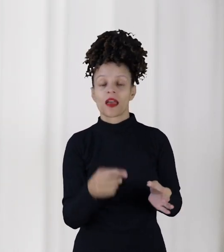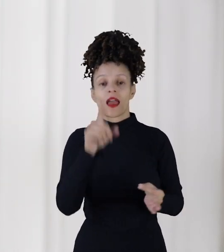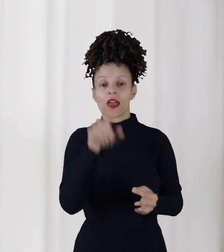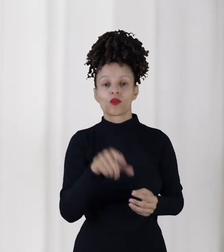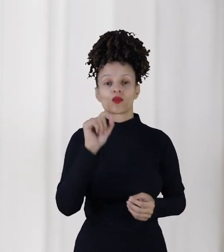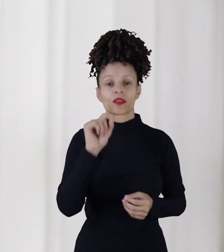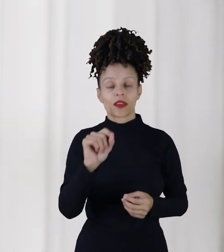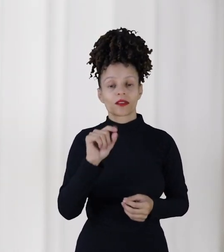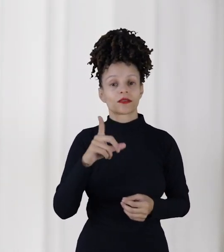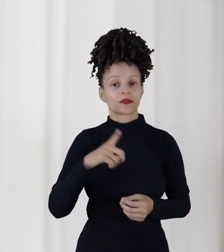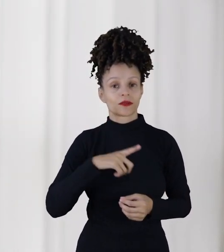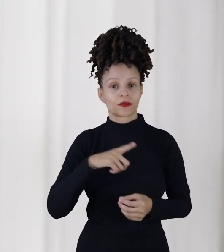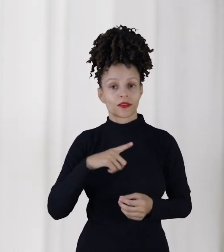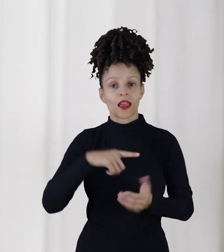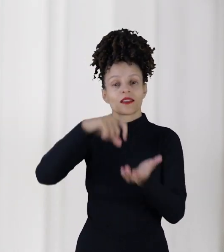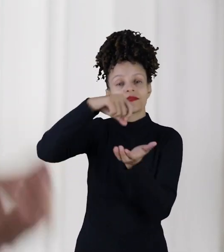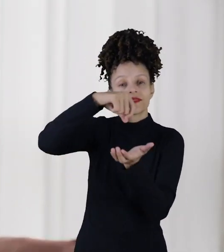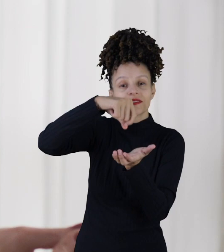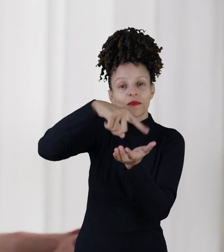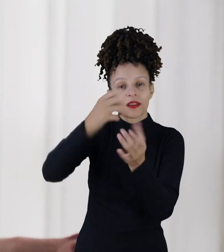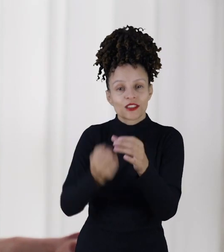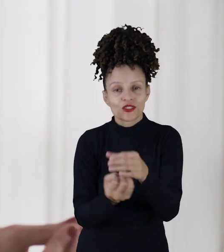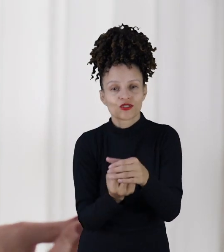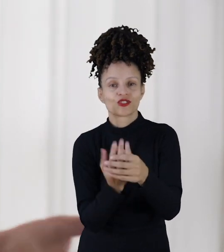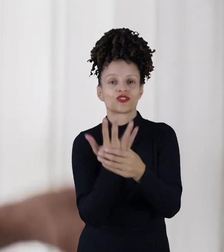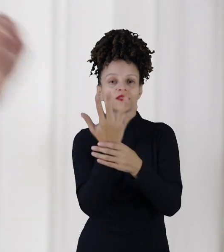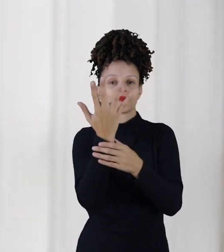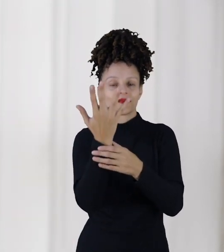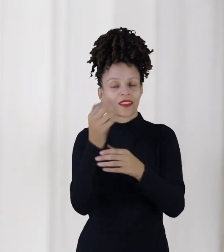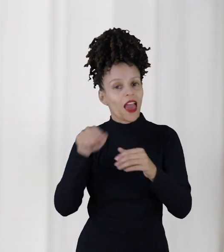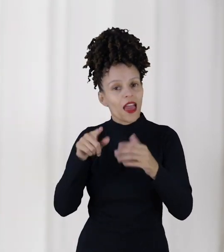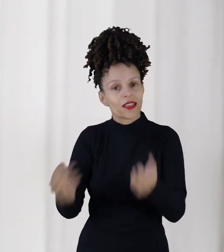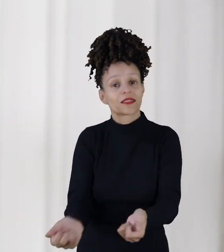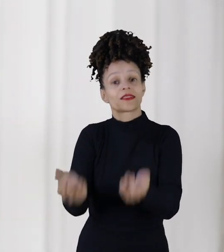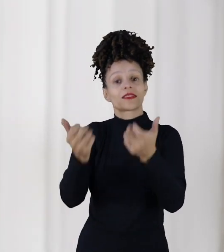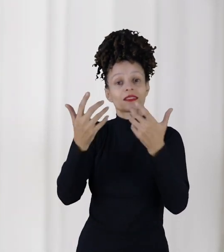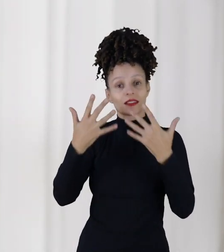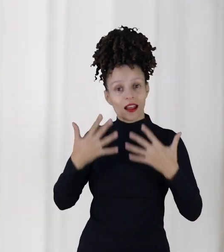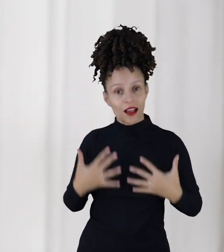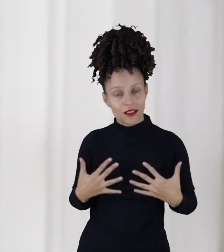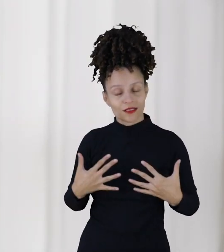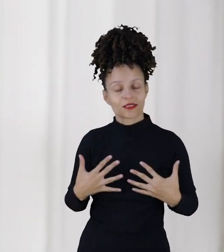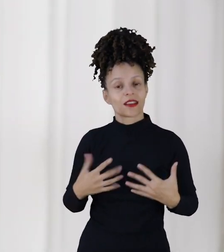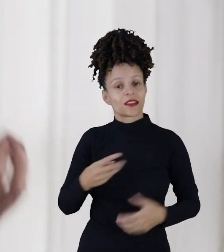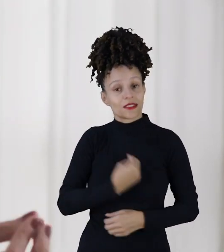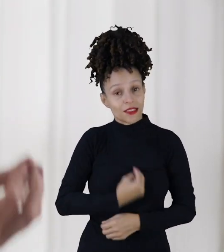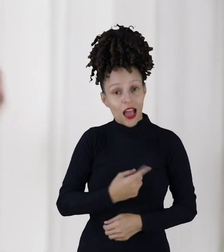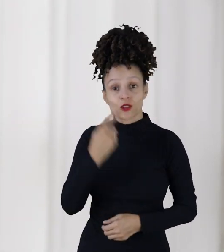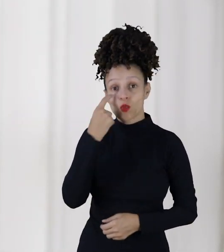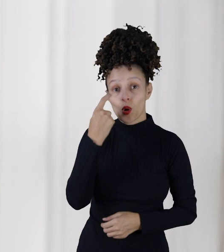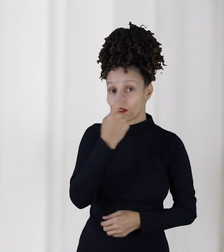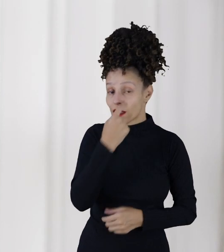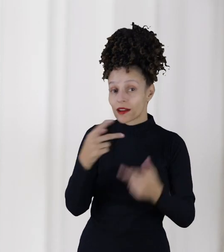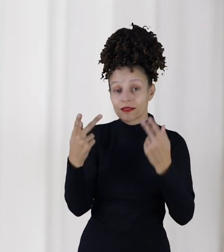ela simplesmente ela vai na semente que a criança traz para a gente, né? Que está ali